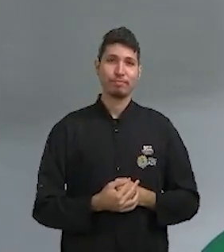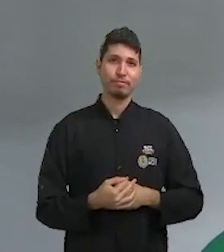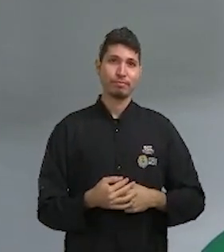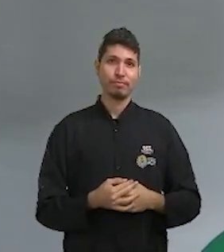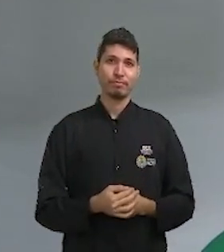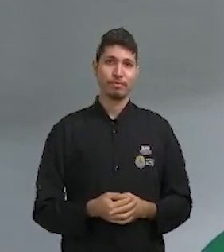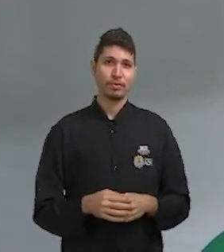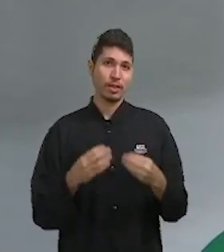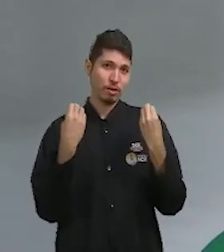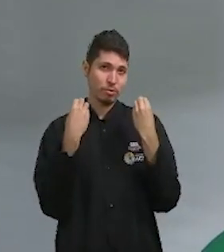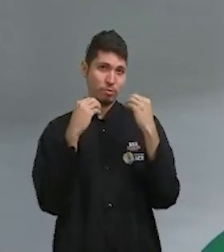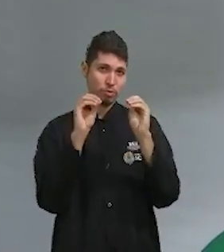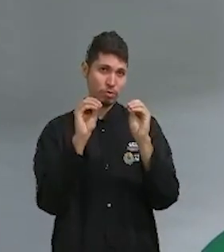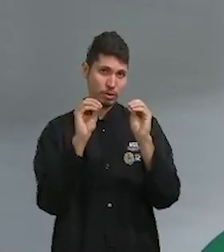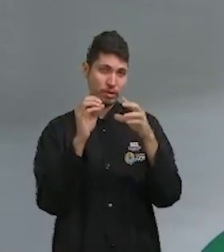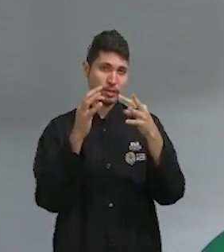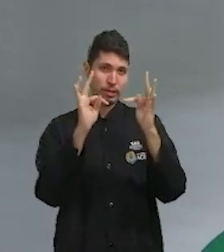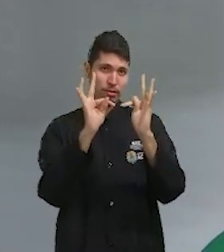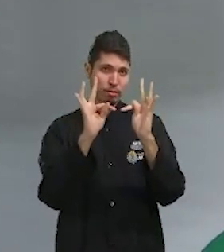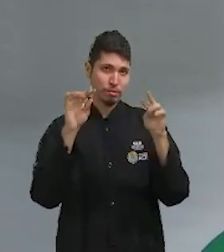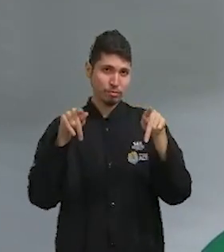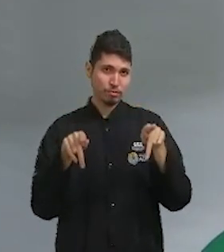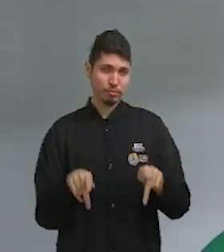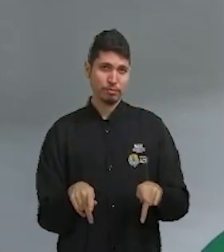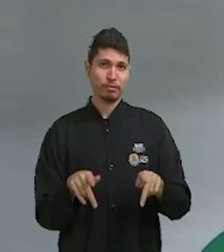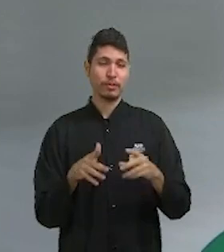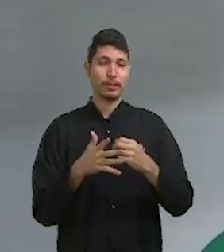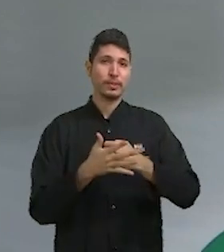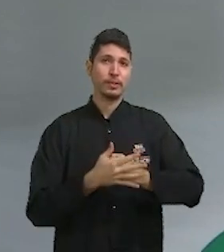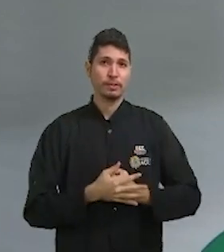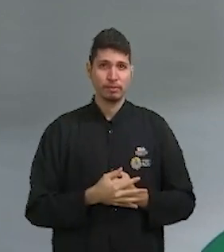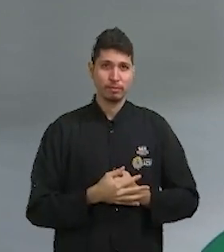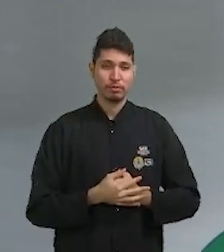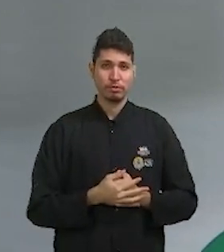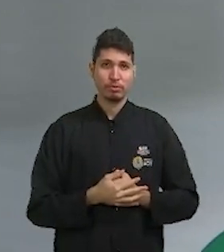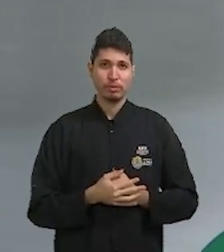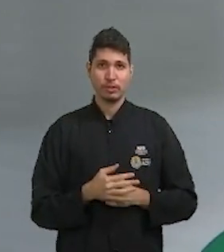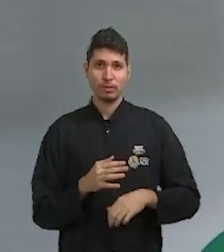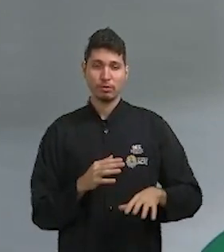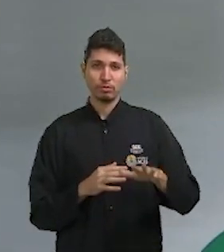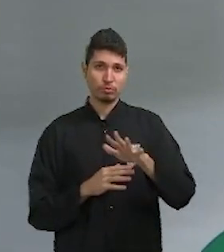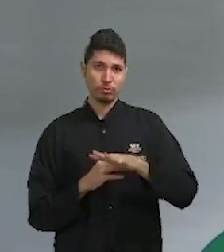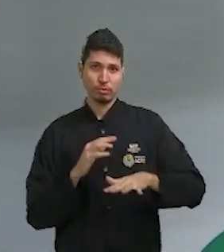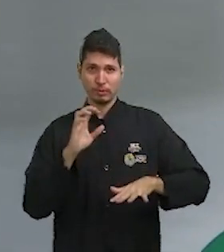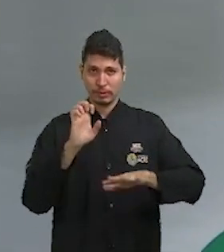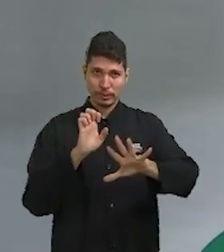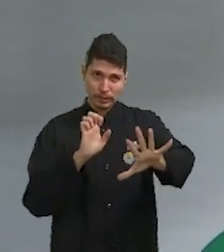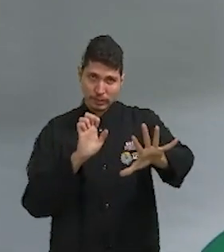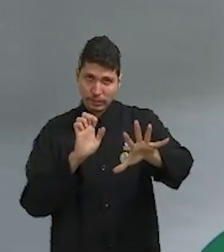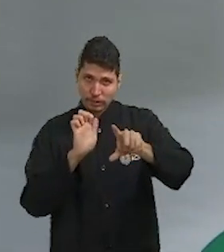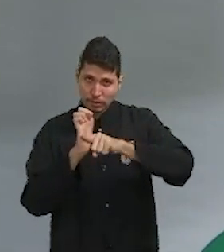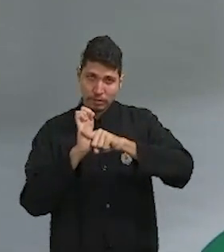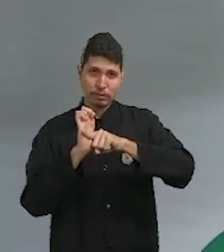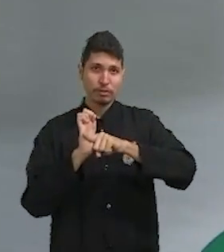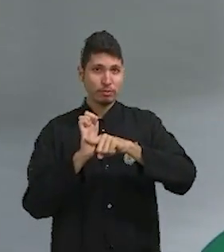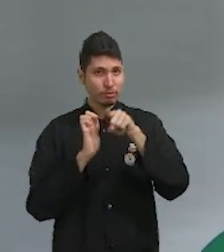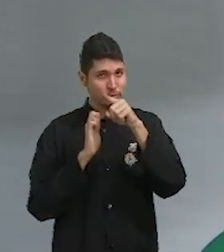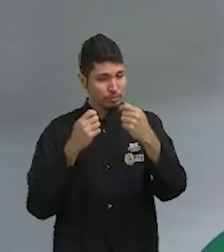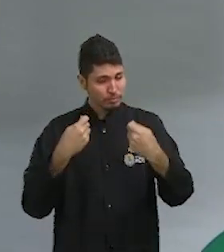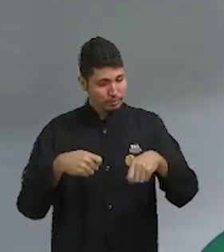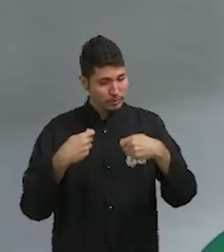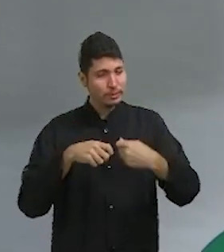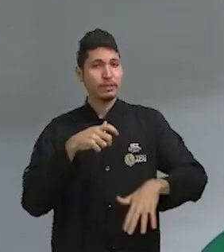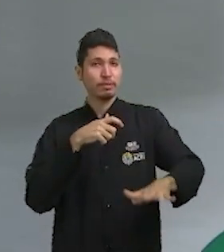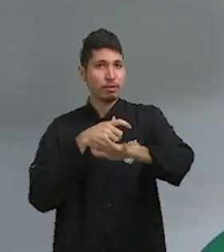aulas eu falo muito desse assunto, que é a parte de eletronegatividade. Você precisa muito bem conhecer a parte